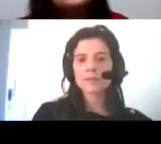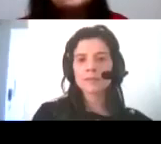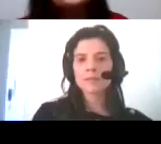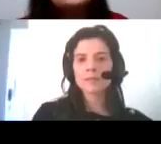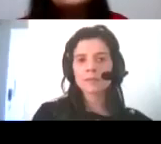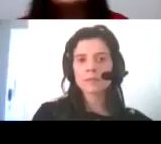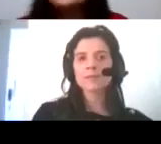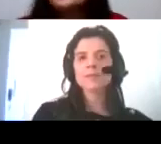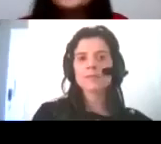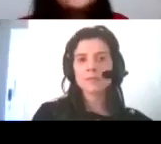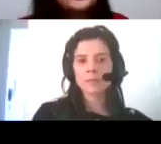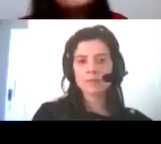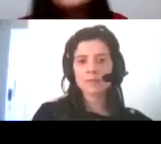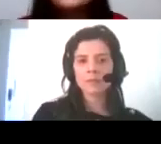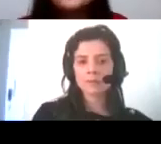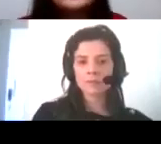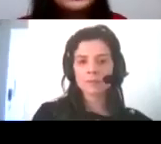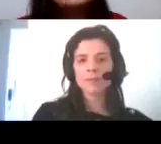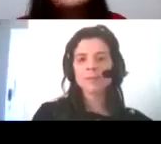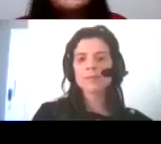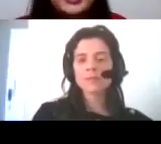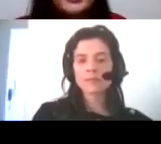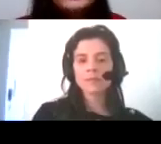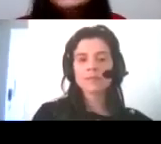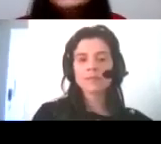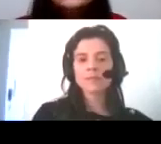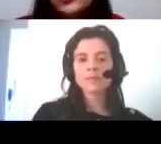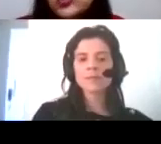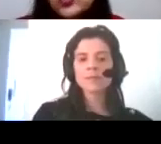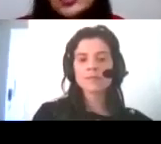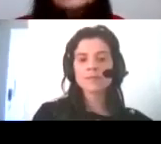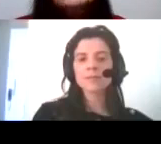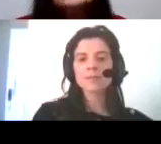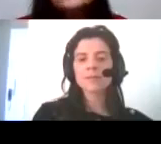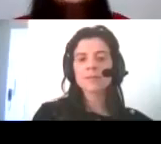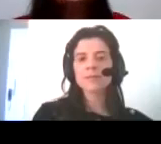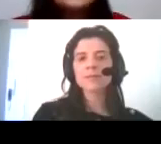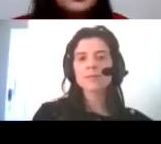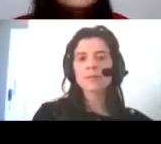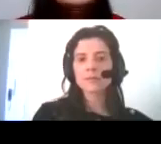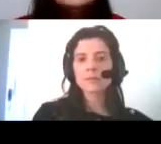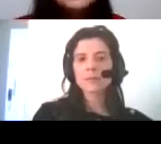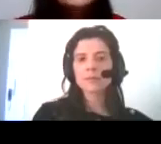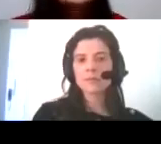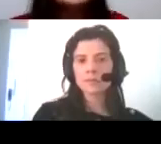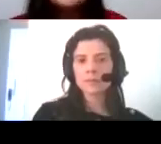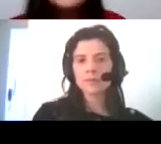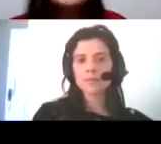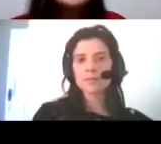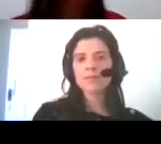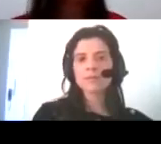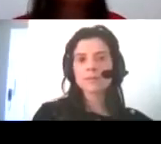deseja que você utilize na sua vida pessoal, na profissional, na familiar. Em todos os âmbitos, se você usar, né,